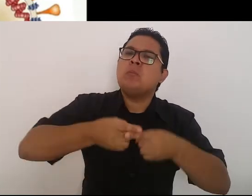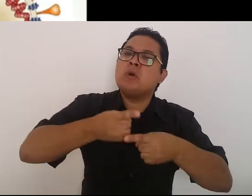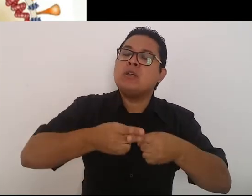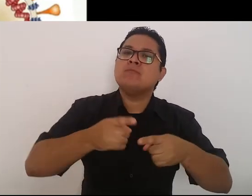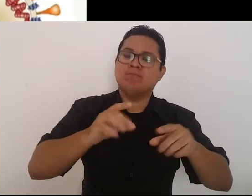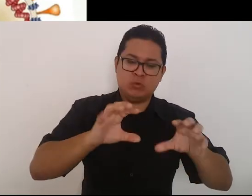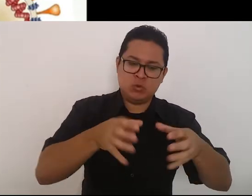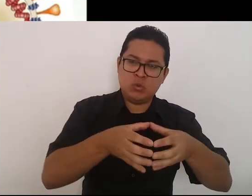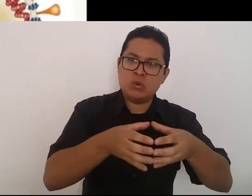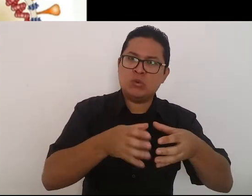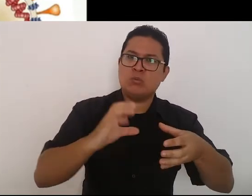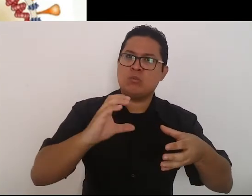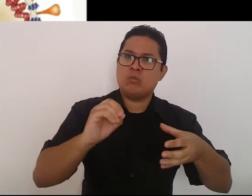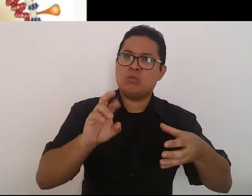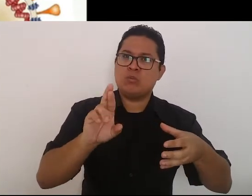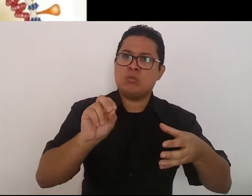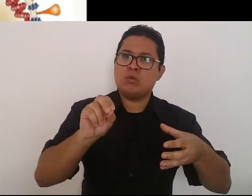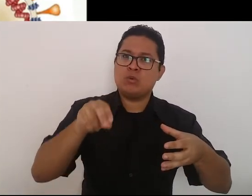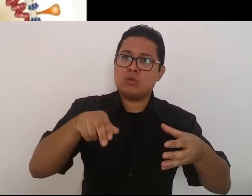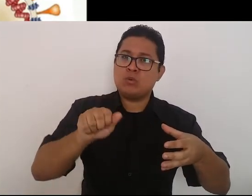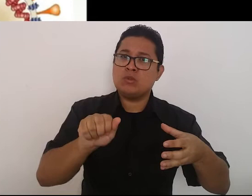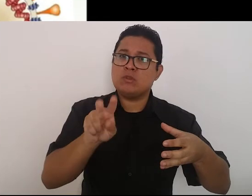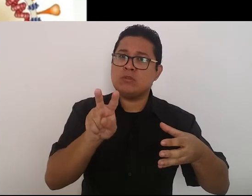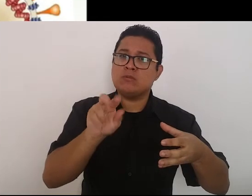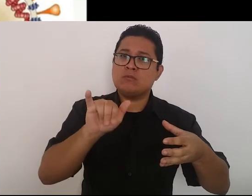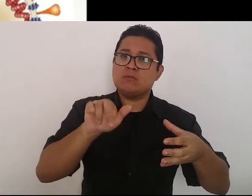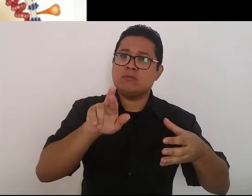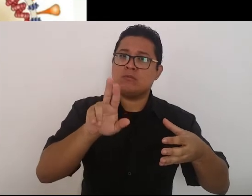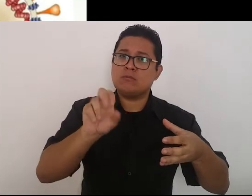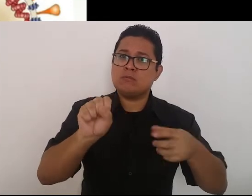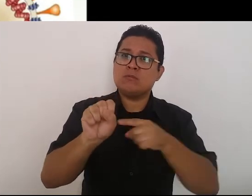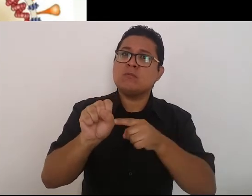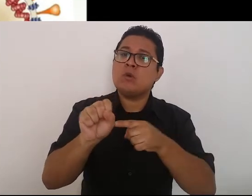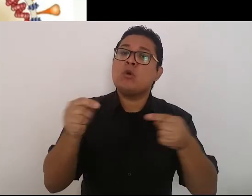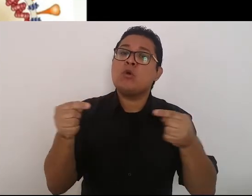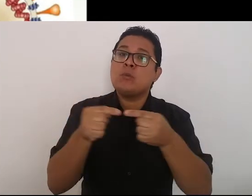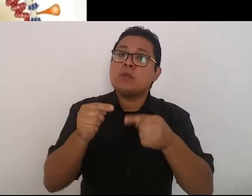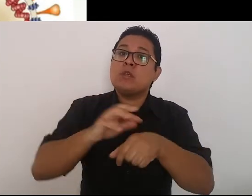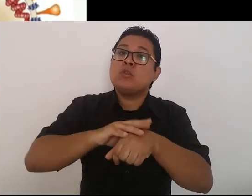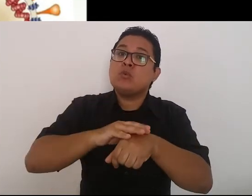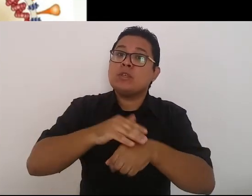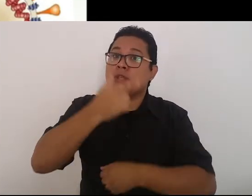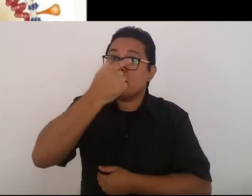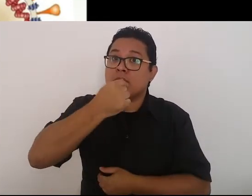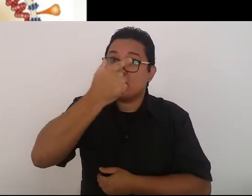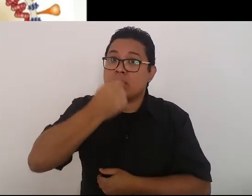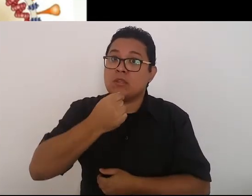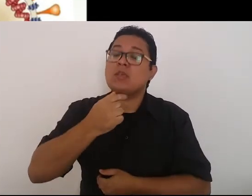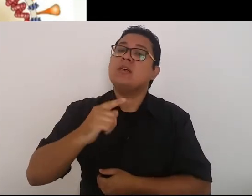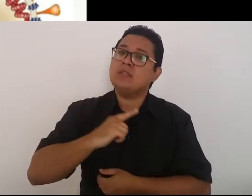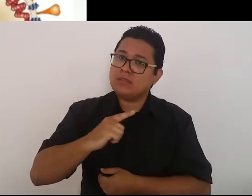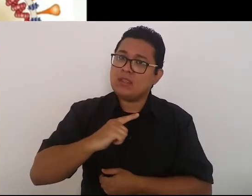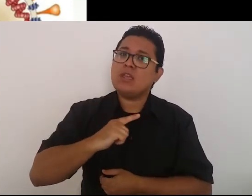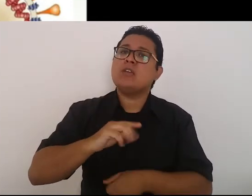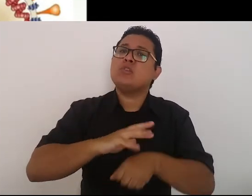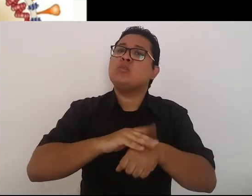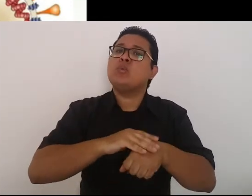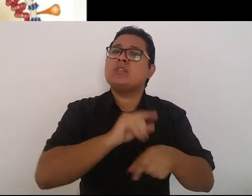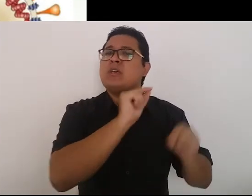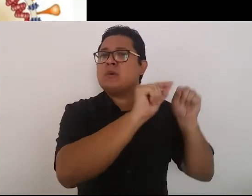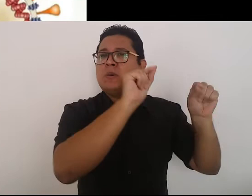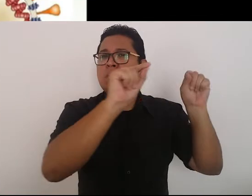tem outros coronas circulando, inclusive existe vacina para coronavírus, existe, para